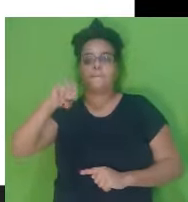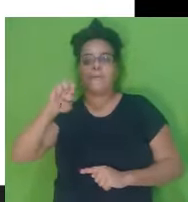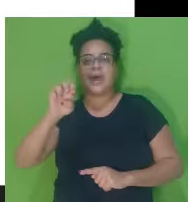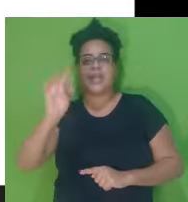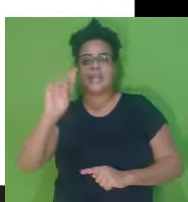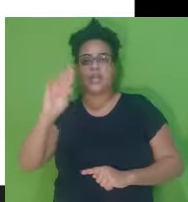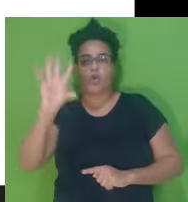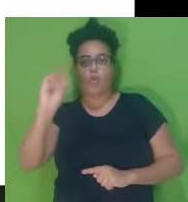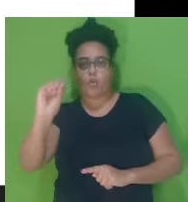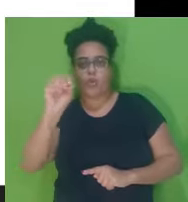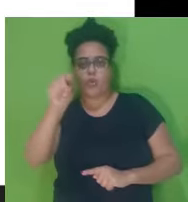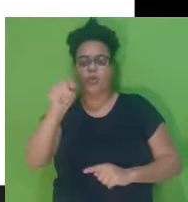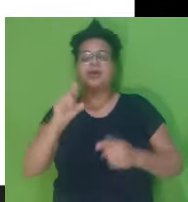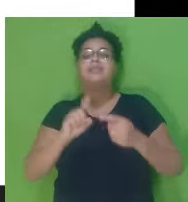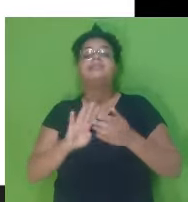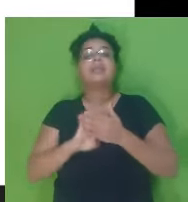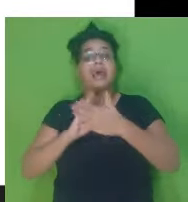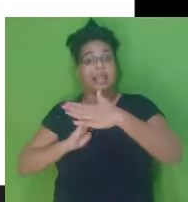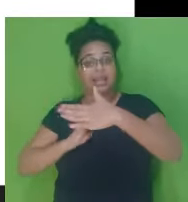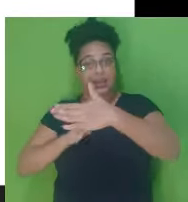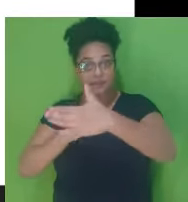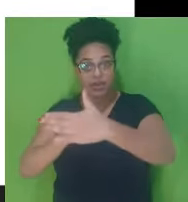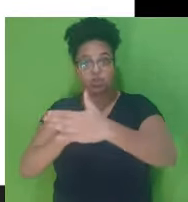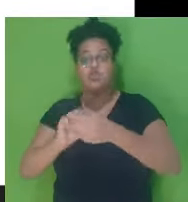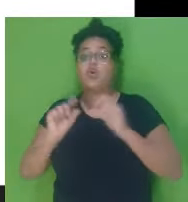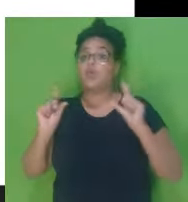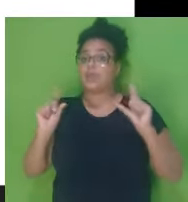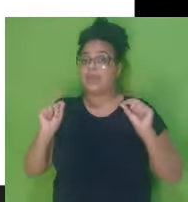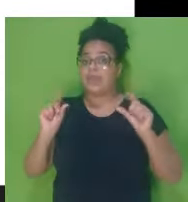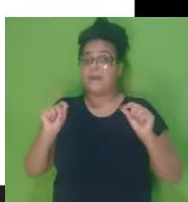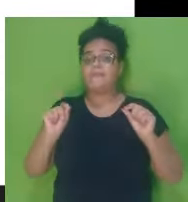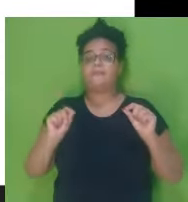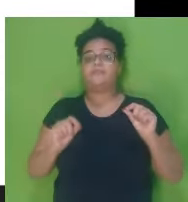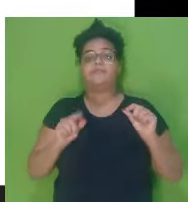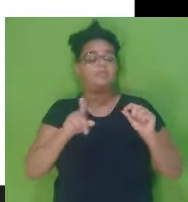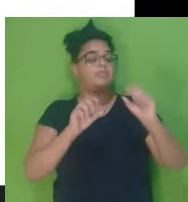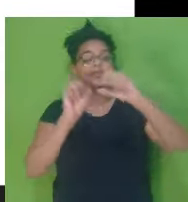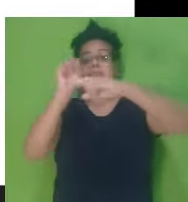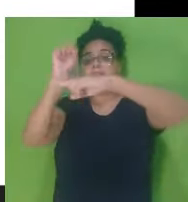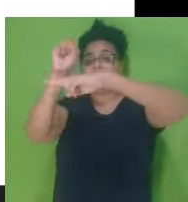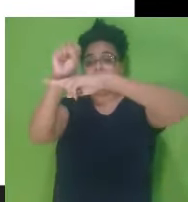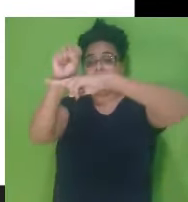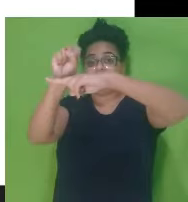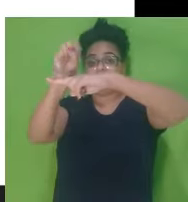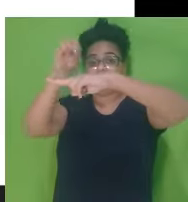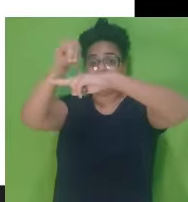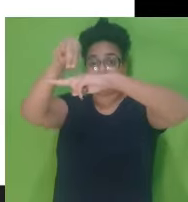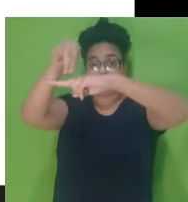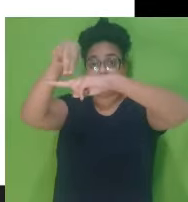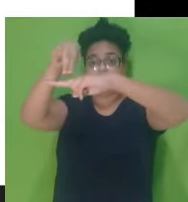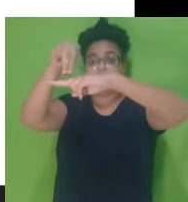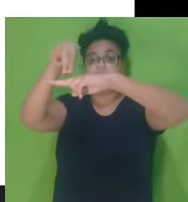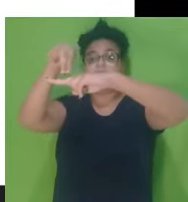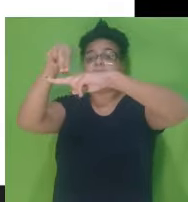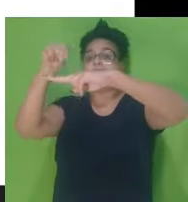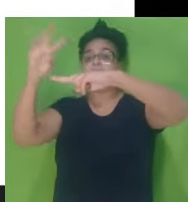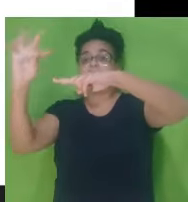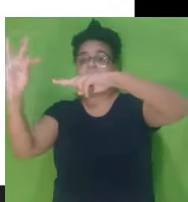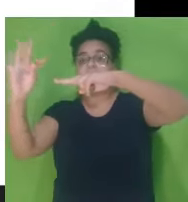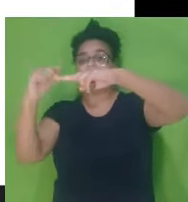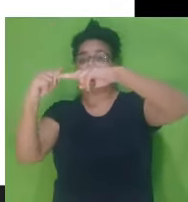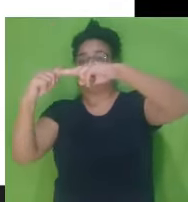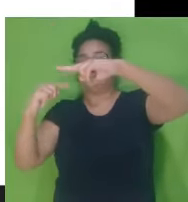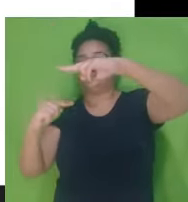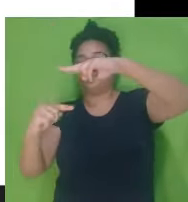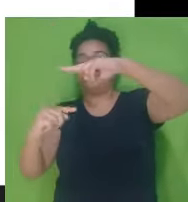Lembre-se que o limite trigonométrico é o limite de quando você pega seno de t sobre t com t tendendo a